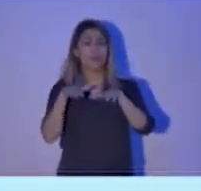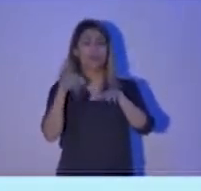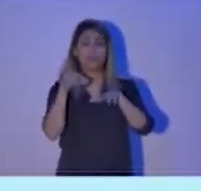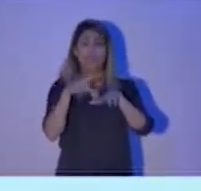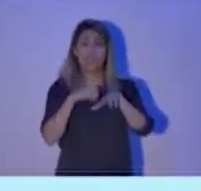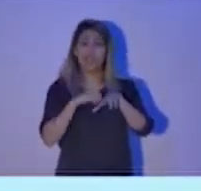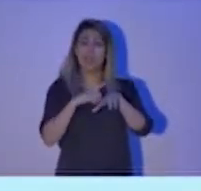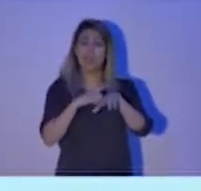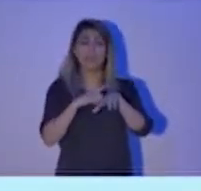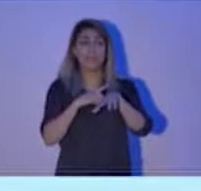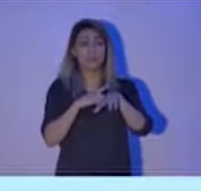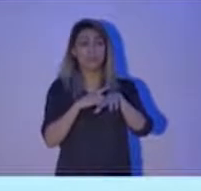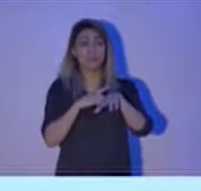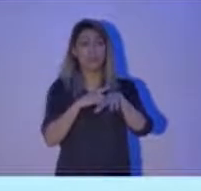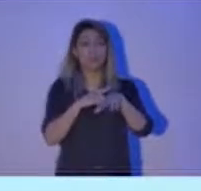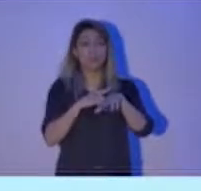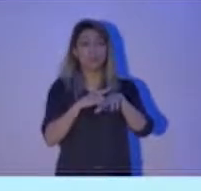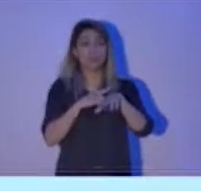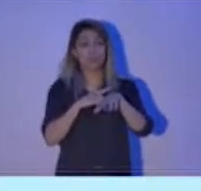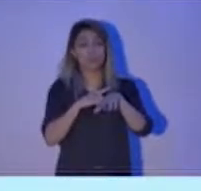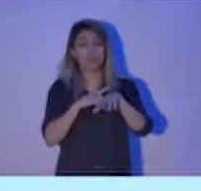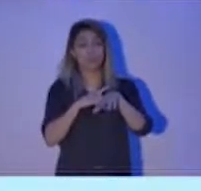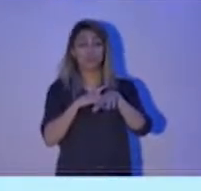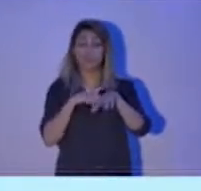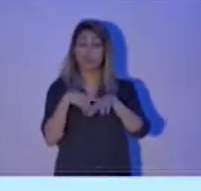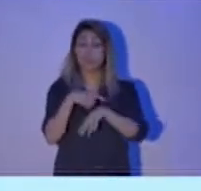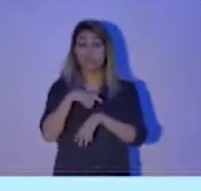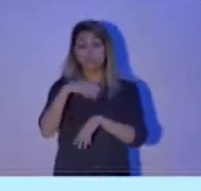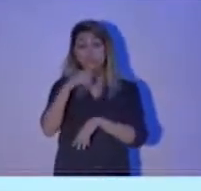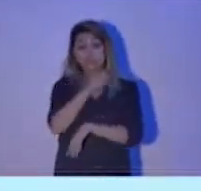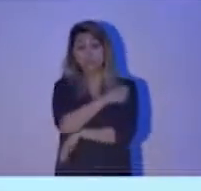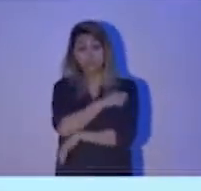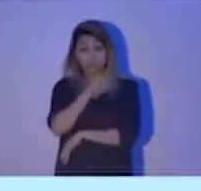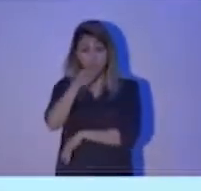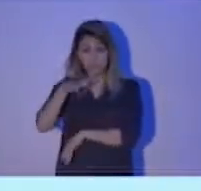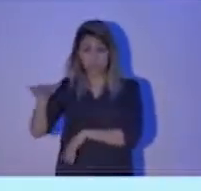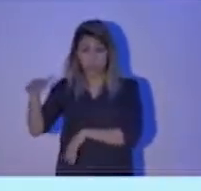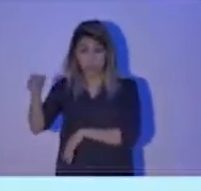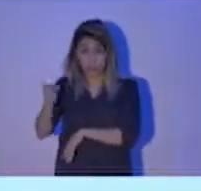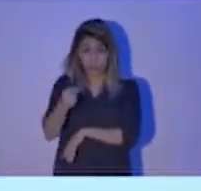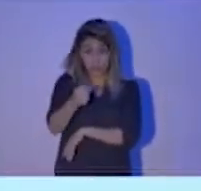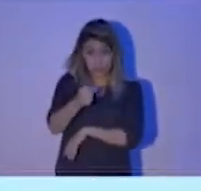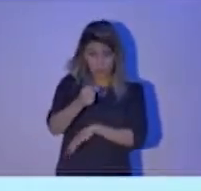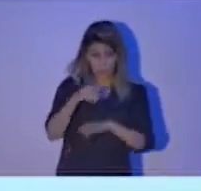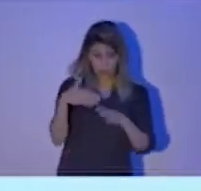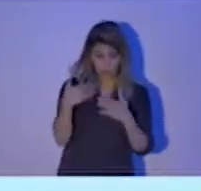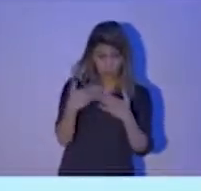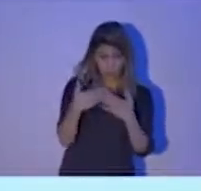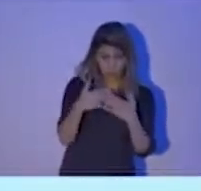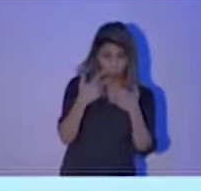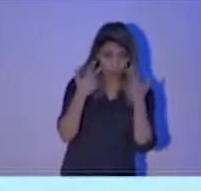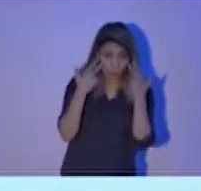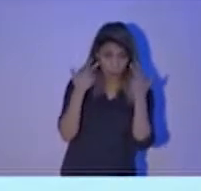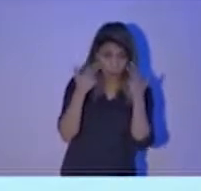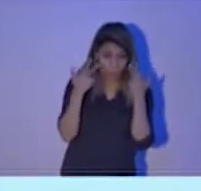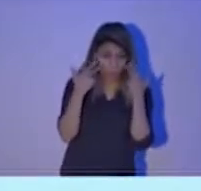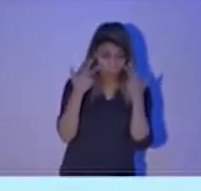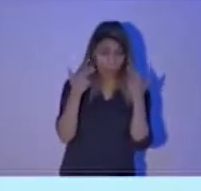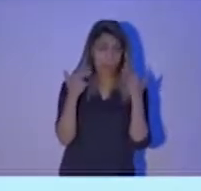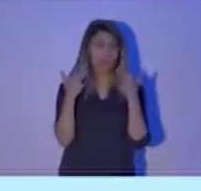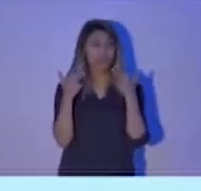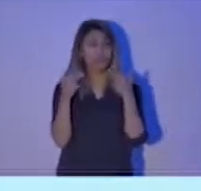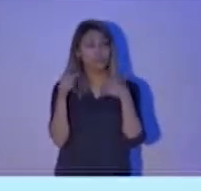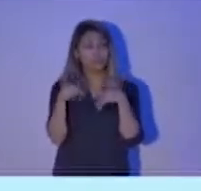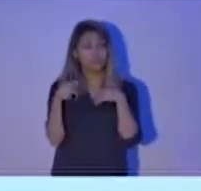frequentando a escola, é apenas um dos passos. Nós precisamos trabalhar com outros três passos tão importantes